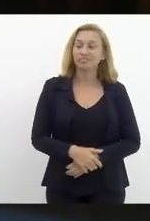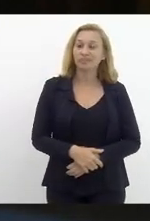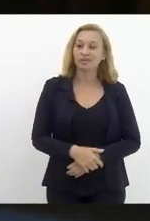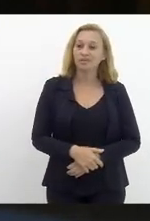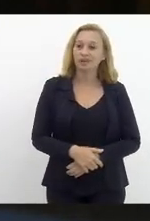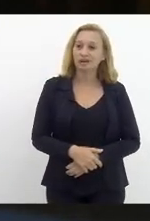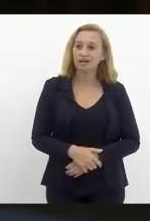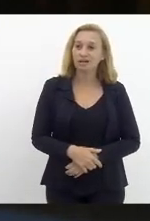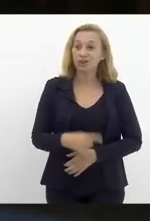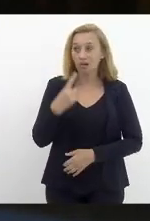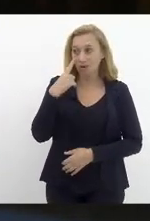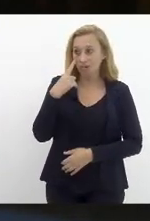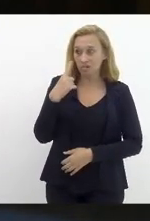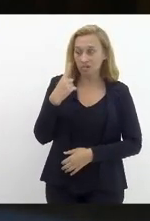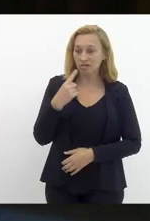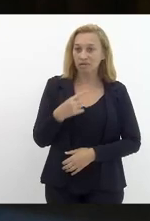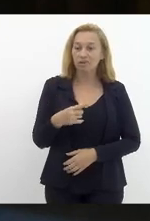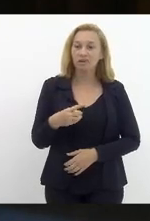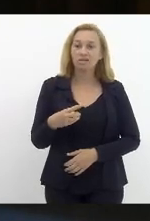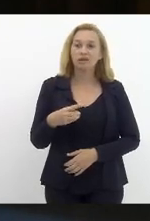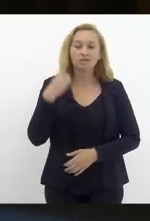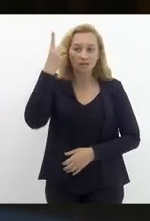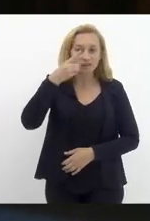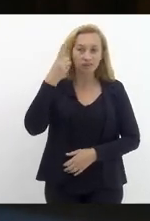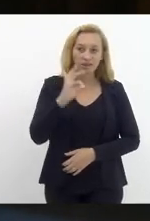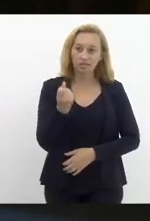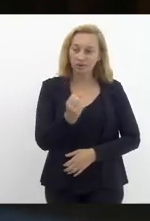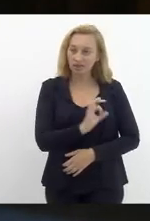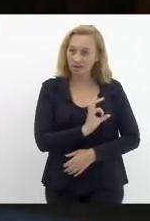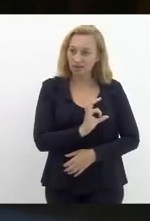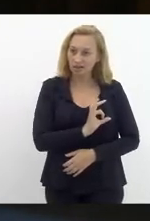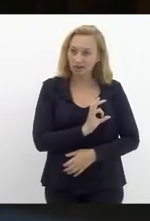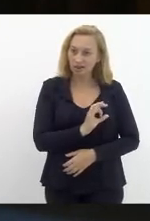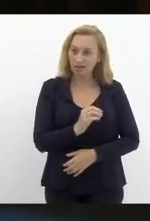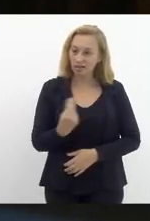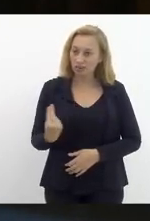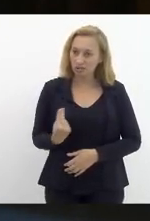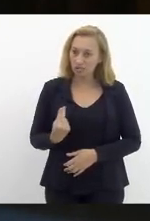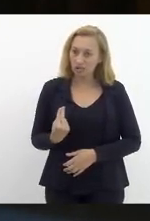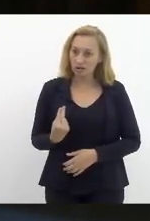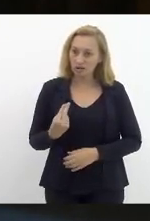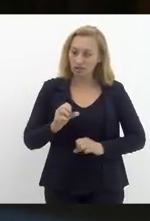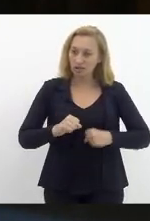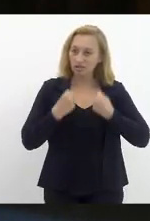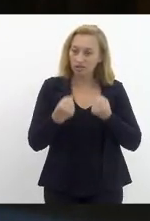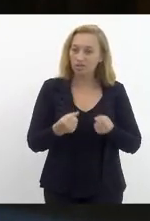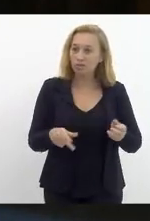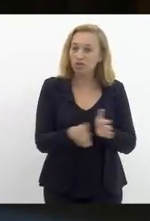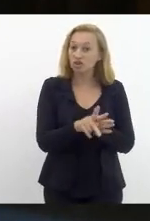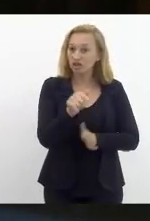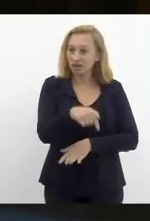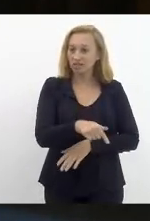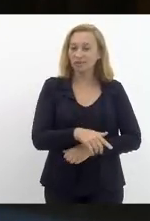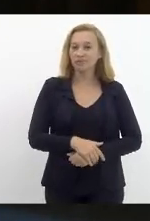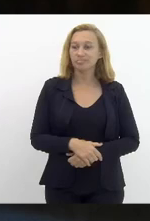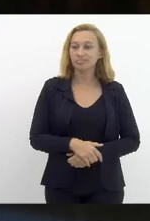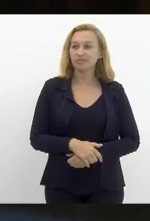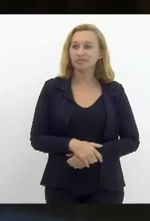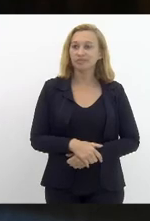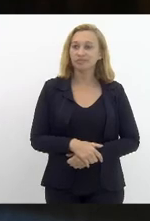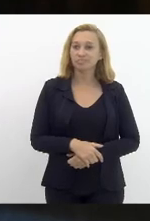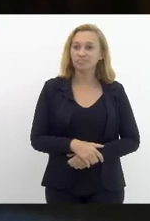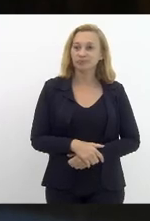deputada Marta Rocha dando parecer ao projeto, sendo coautora do projeto, defendendo o projeto aqui. Eu quero...